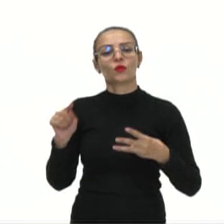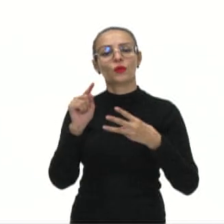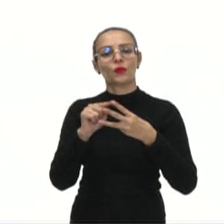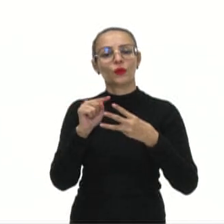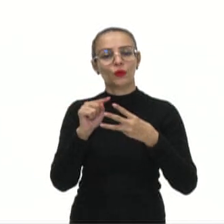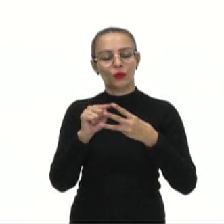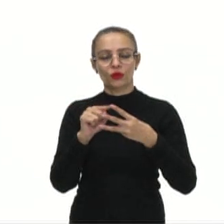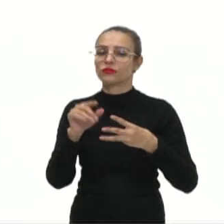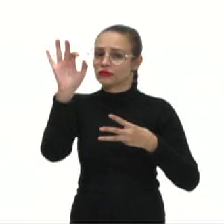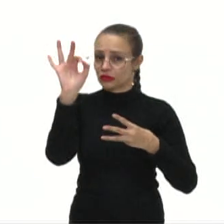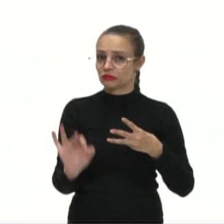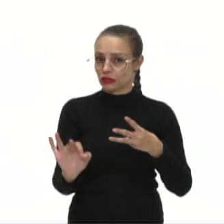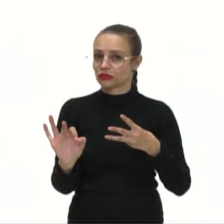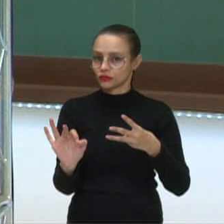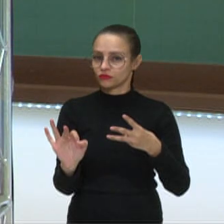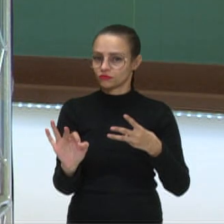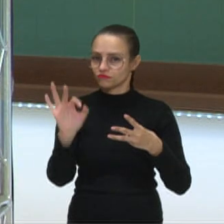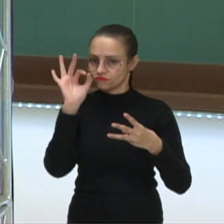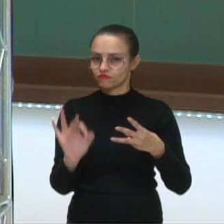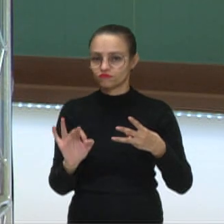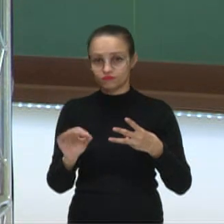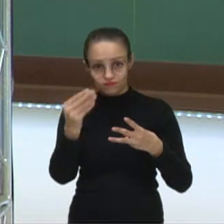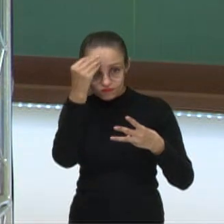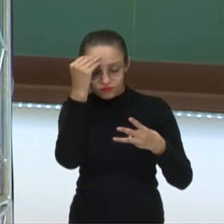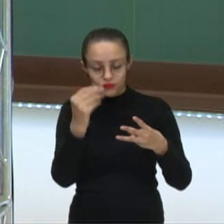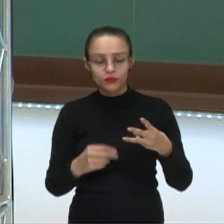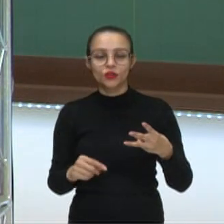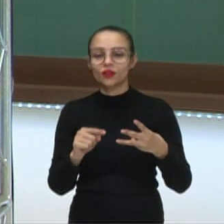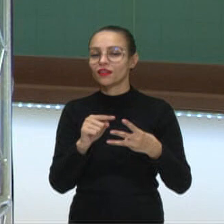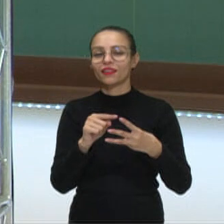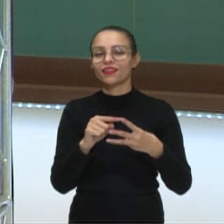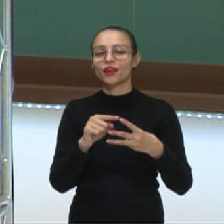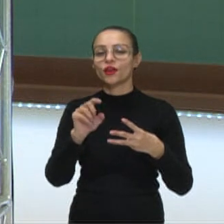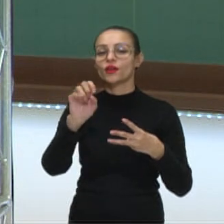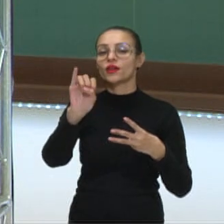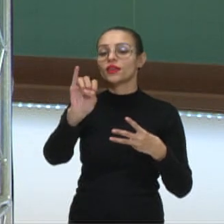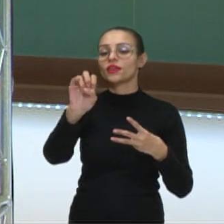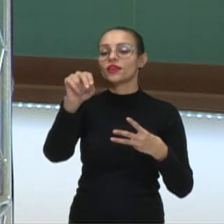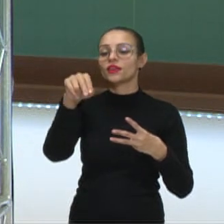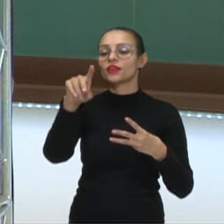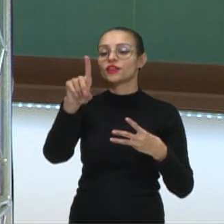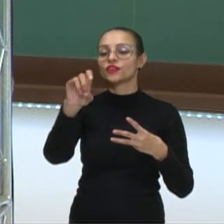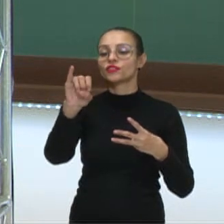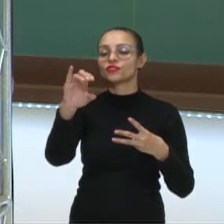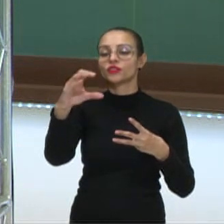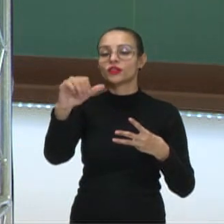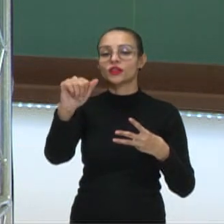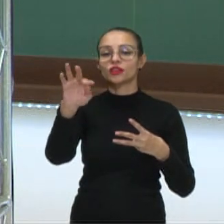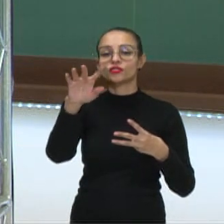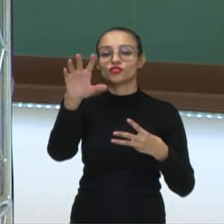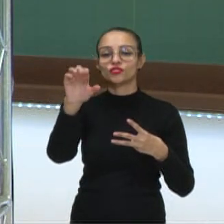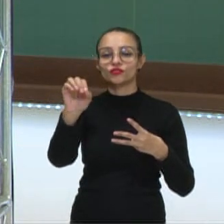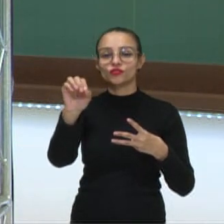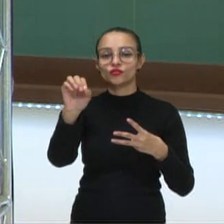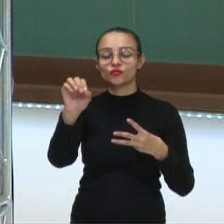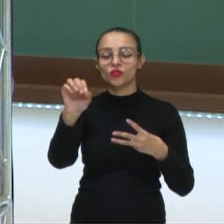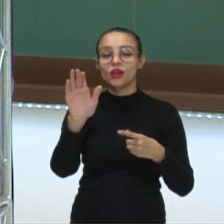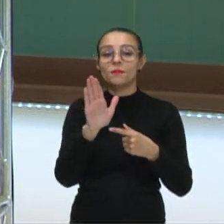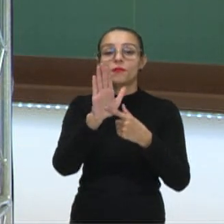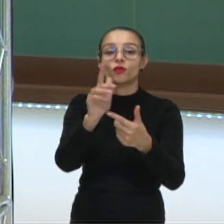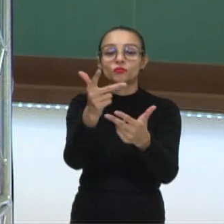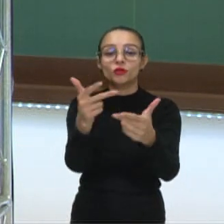Indicativo, uma certeza, mentaliza aí. Como o próprio nome diz, ó, a dica da prof, indicativo, indica